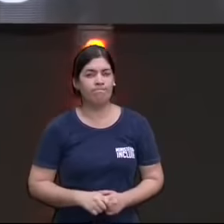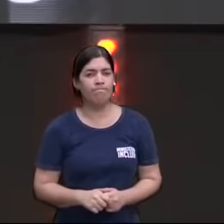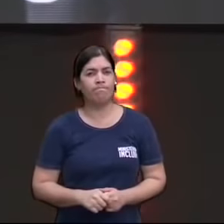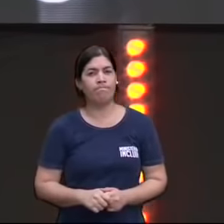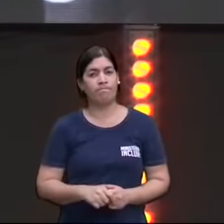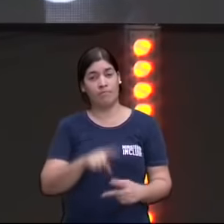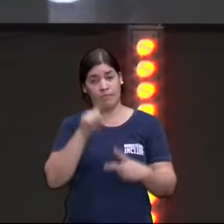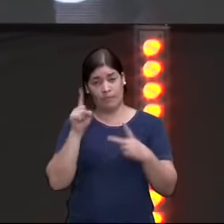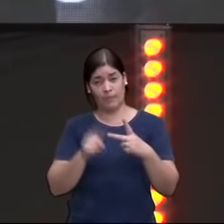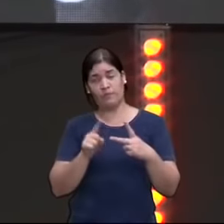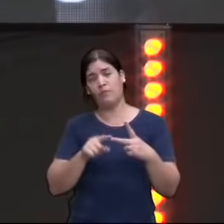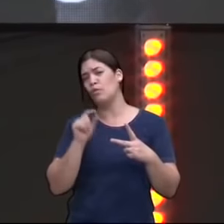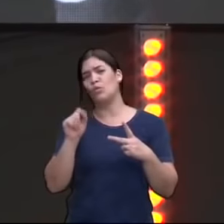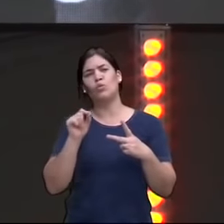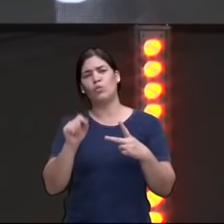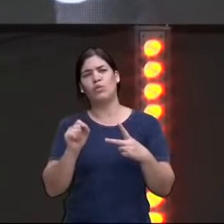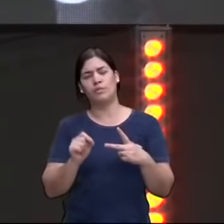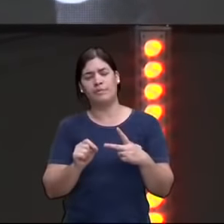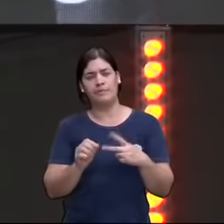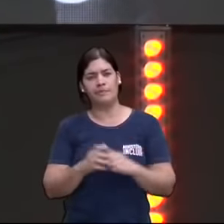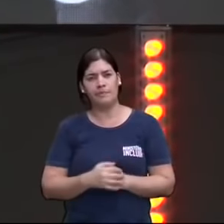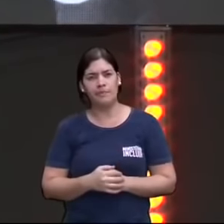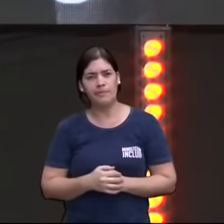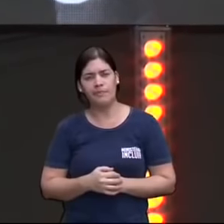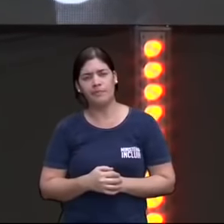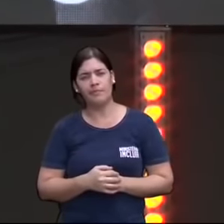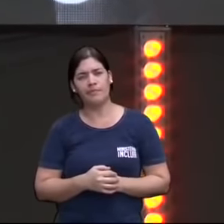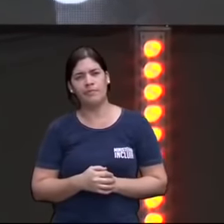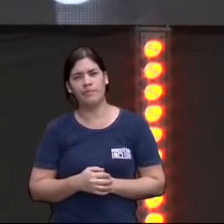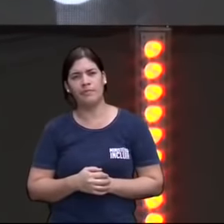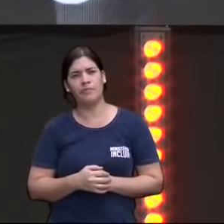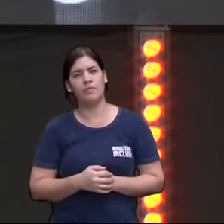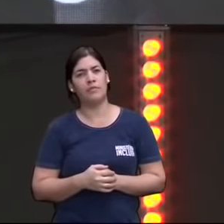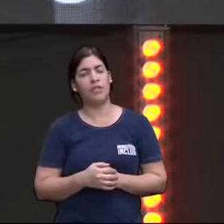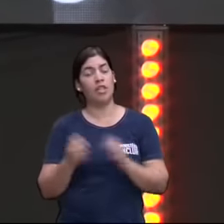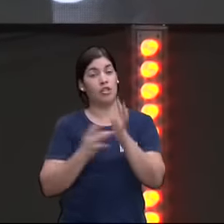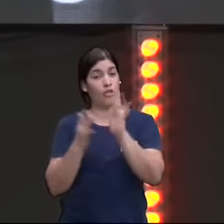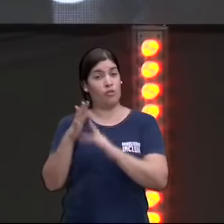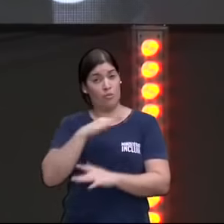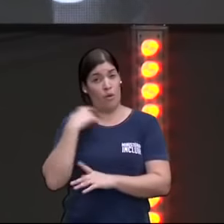Segundo lugar, você sabe por que Jesus morreu na